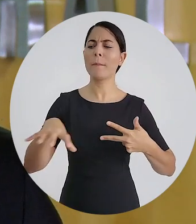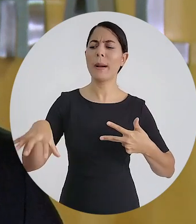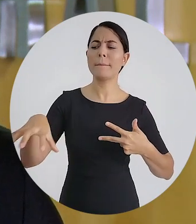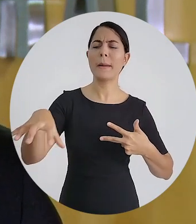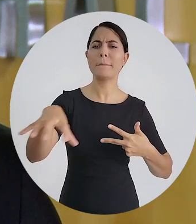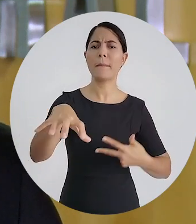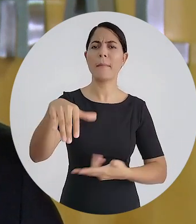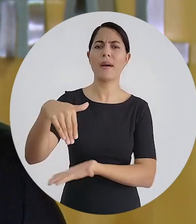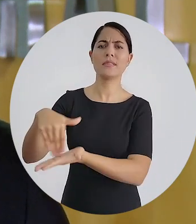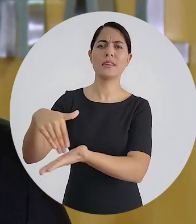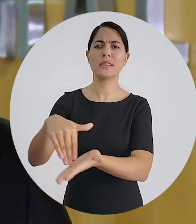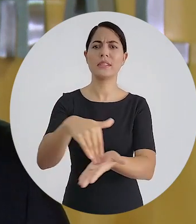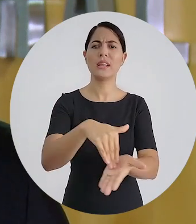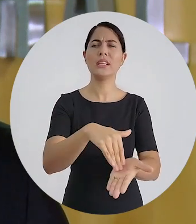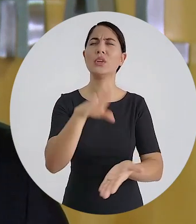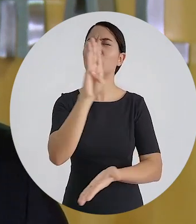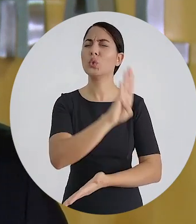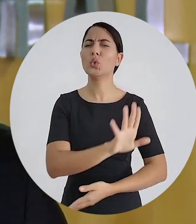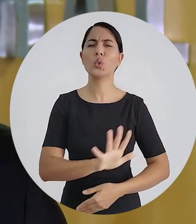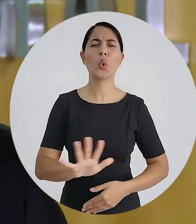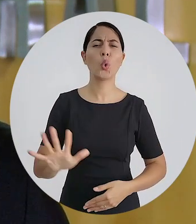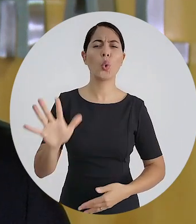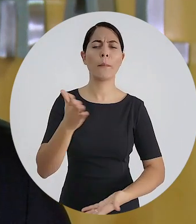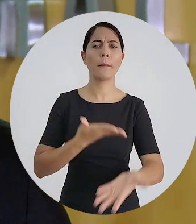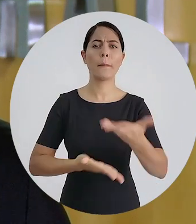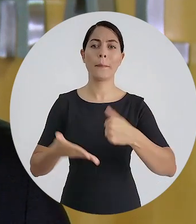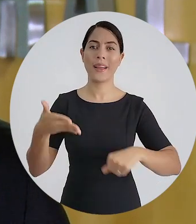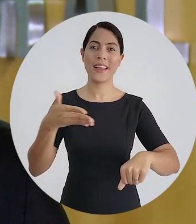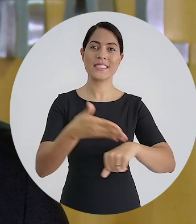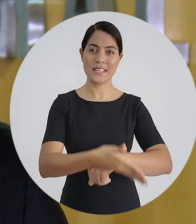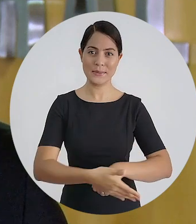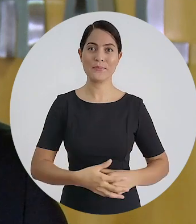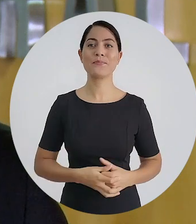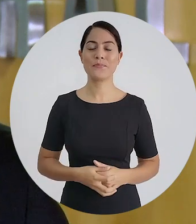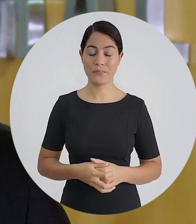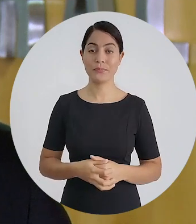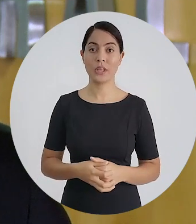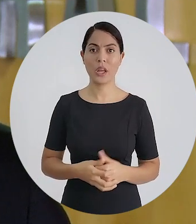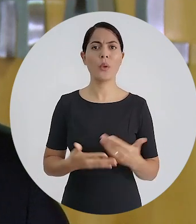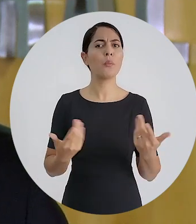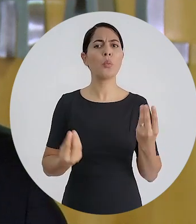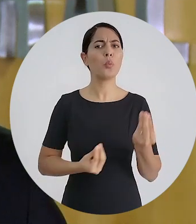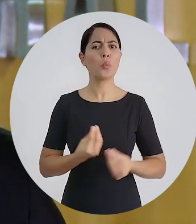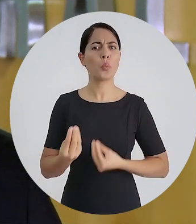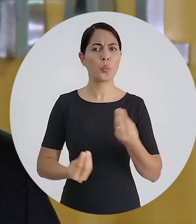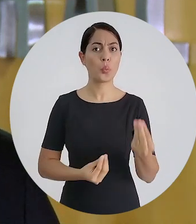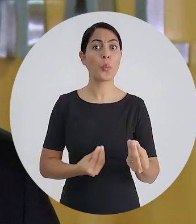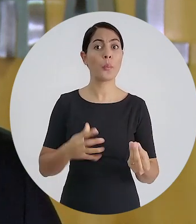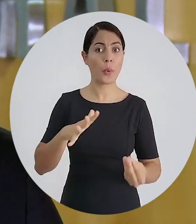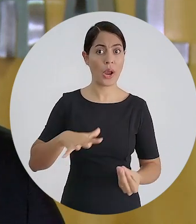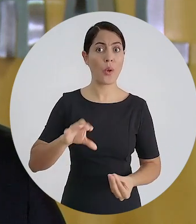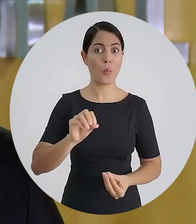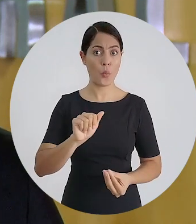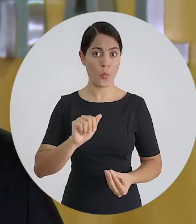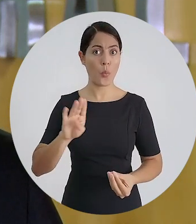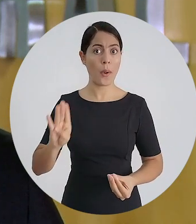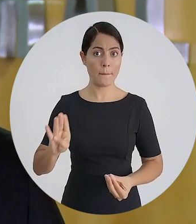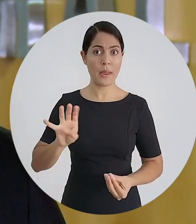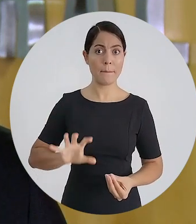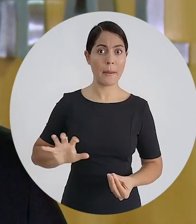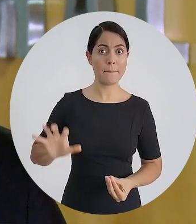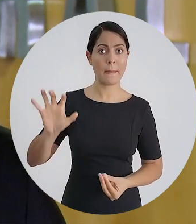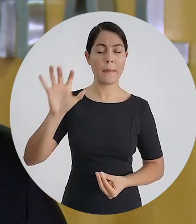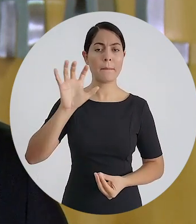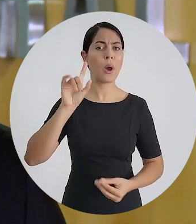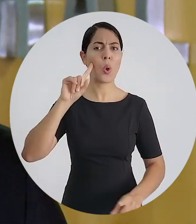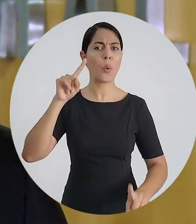das varas em todo o país. Trata-se de uma demanda amplamente debatida no Colégio de Presidentes das Seccionais da OAB, cujo